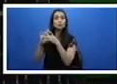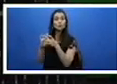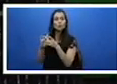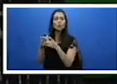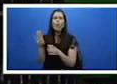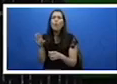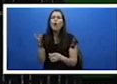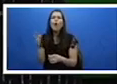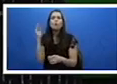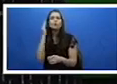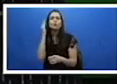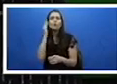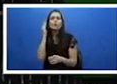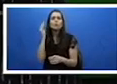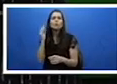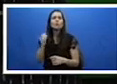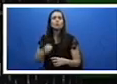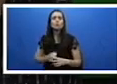C?